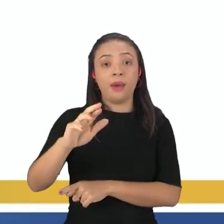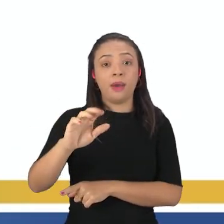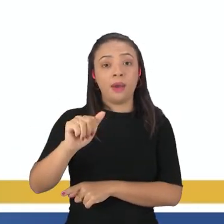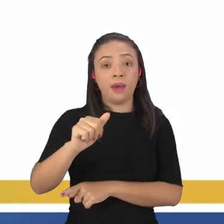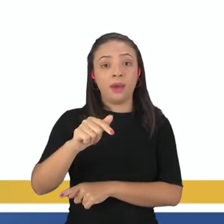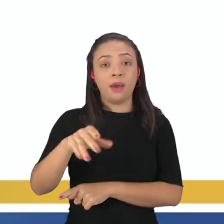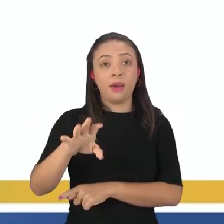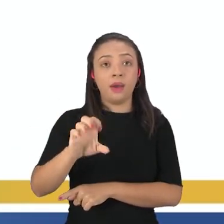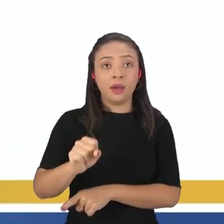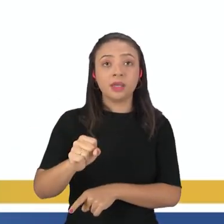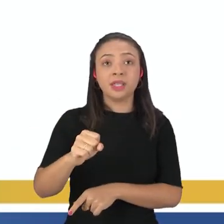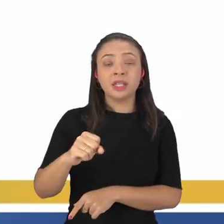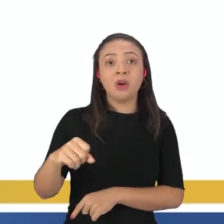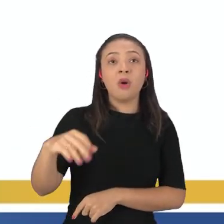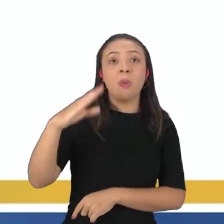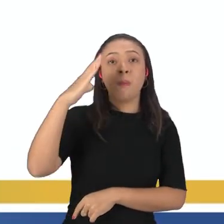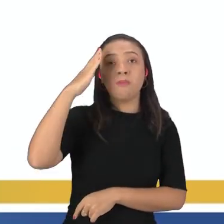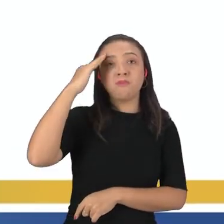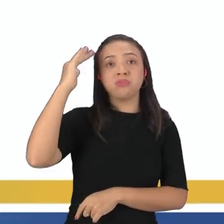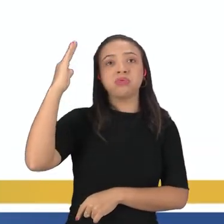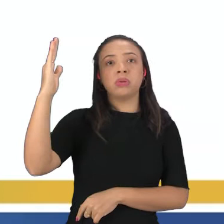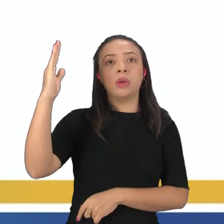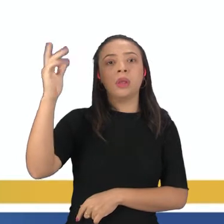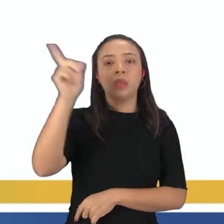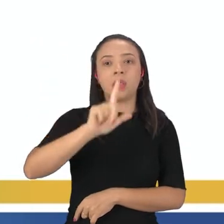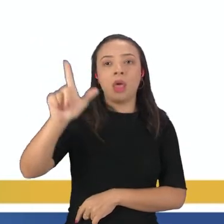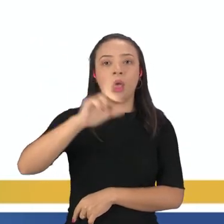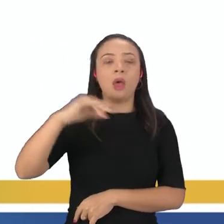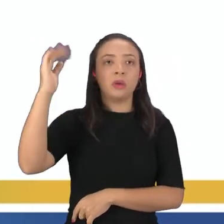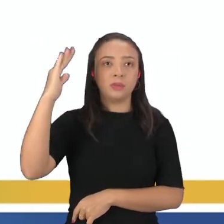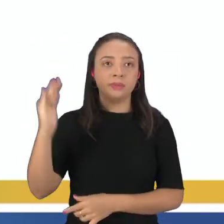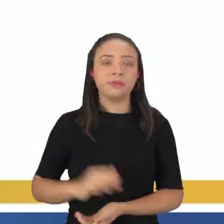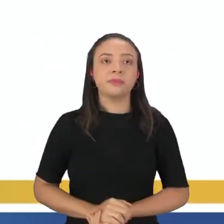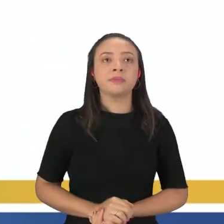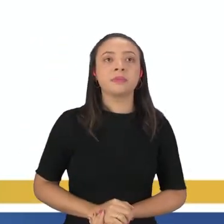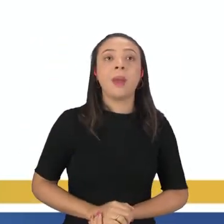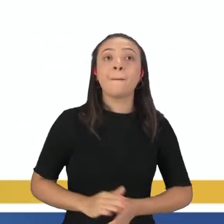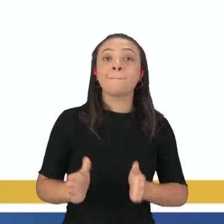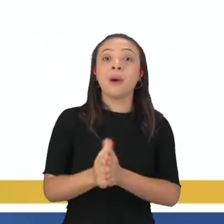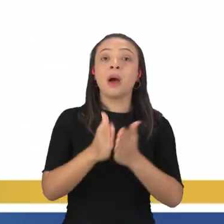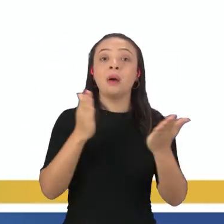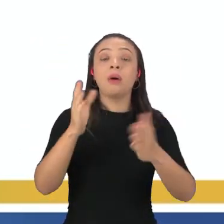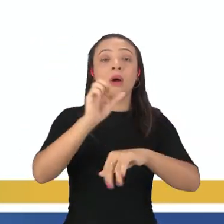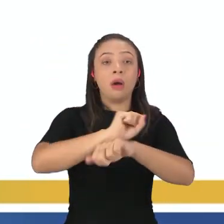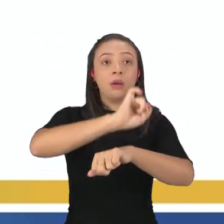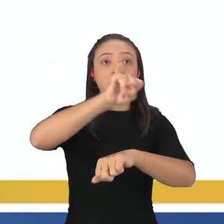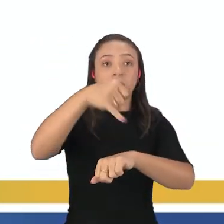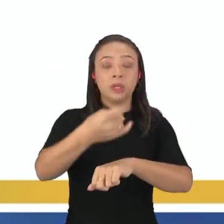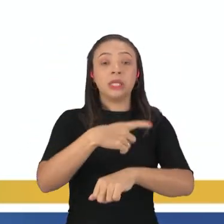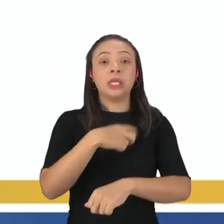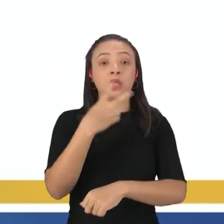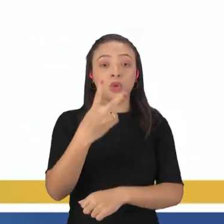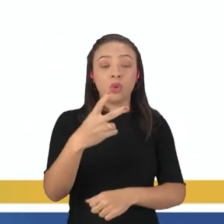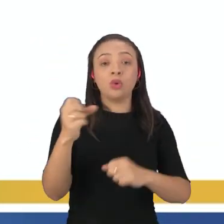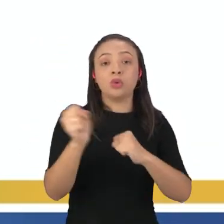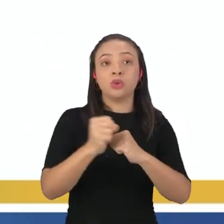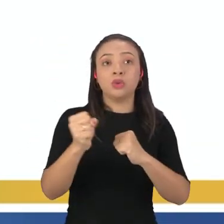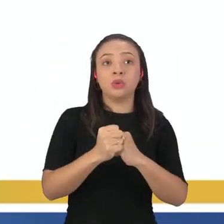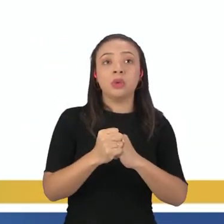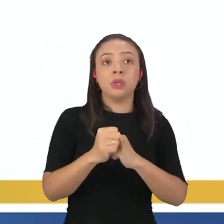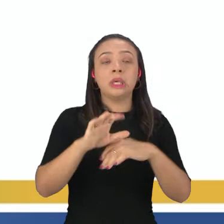Percebam, incríveis é o nosso adjetivo. Nós temos dois substantivos próprios. Logo, o